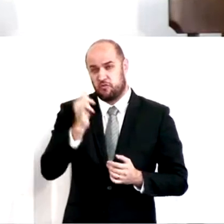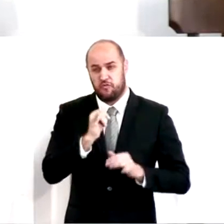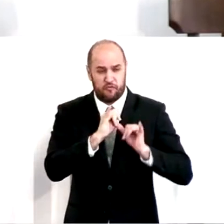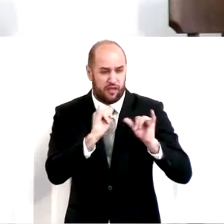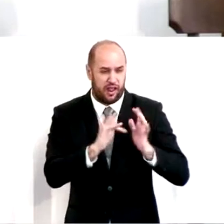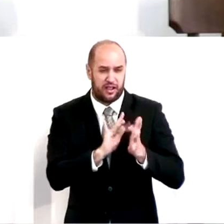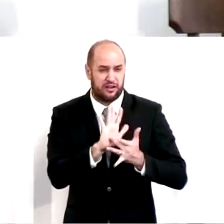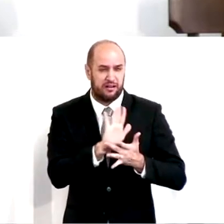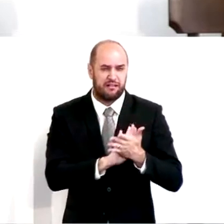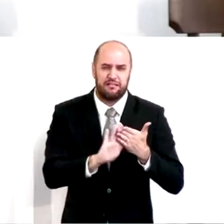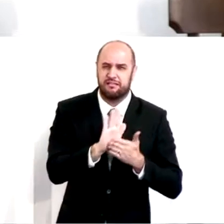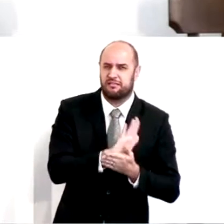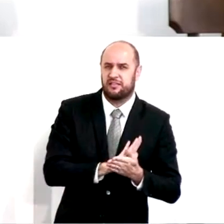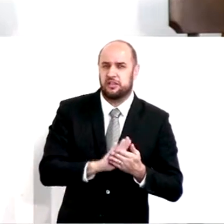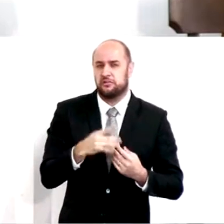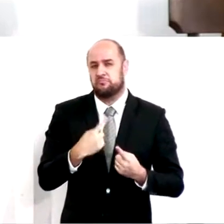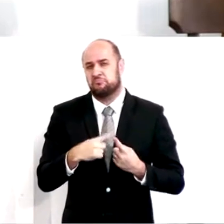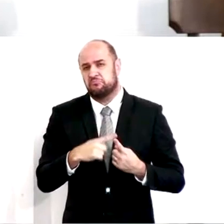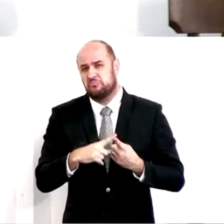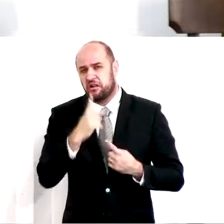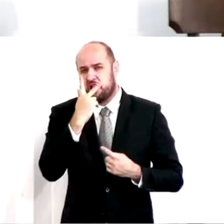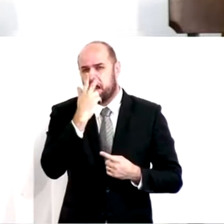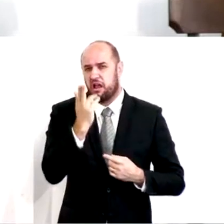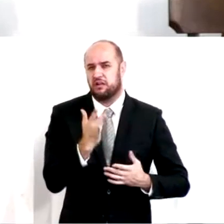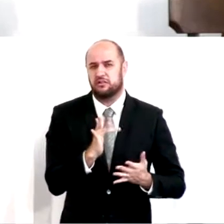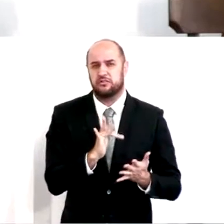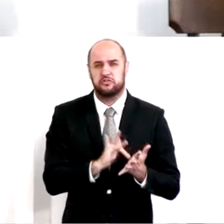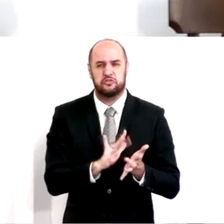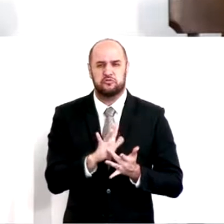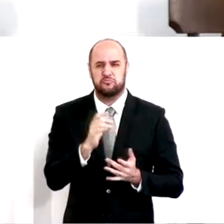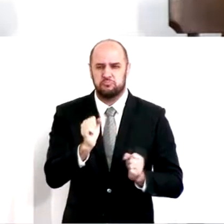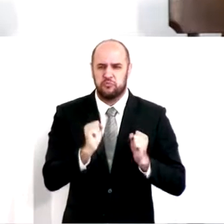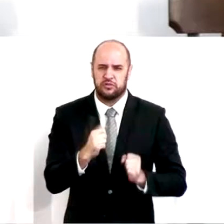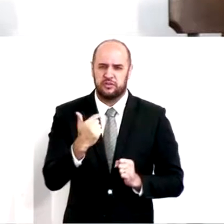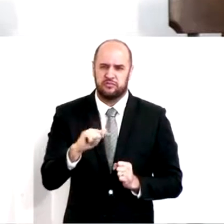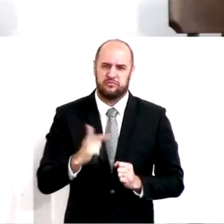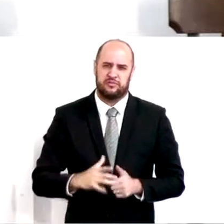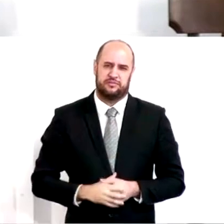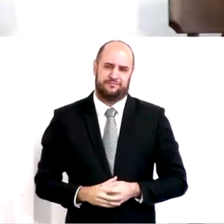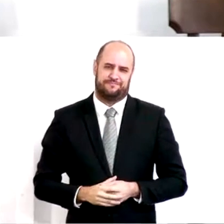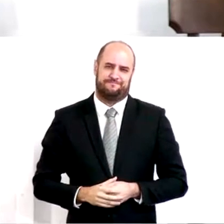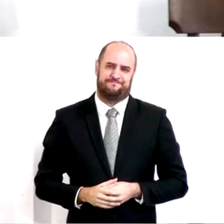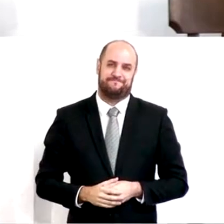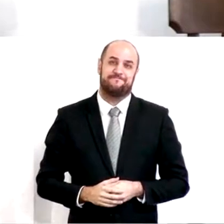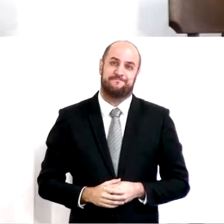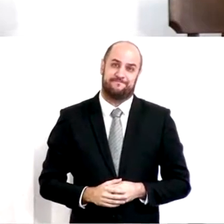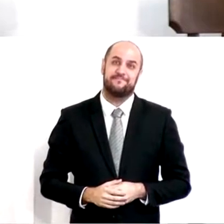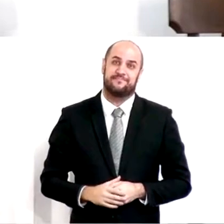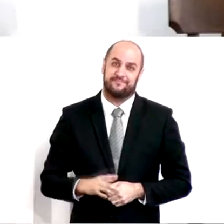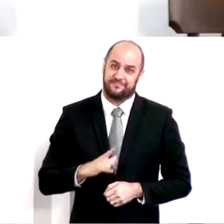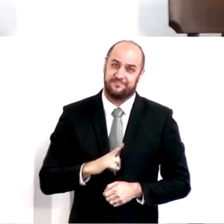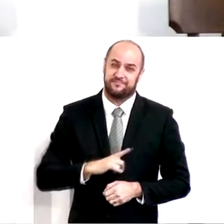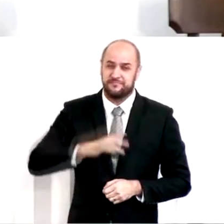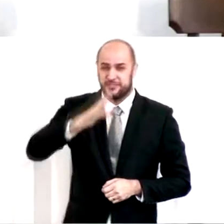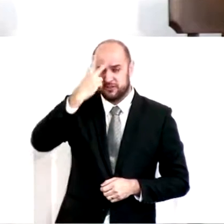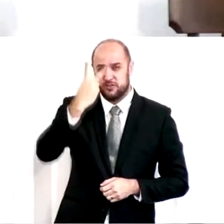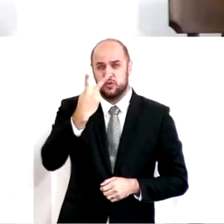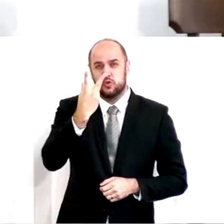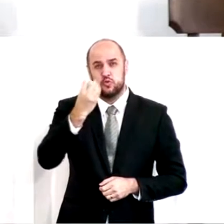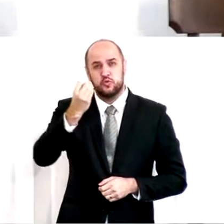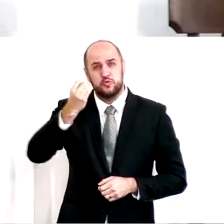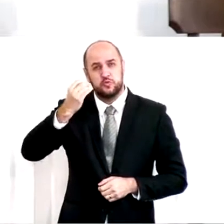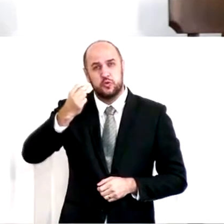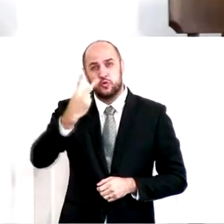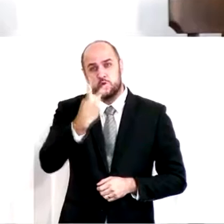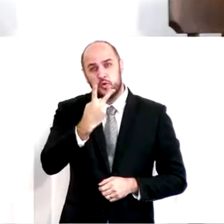fala de Jesus porque não acha que verdadeiramente o Senhor Jesus tem o poder que tem. Tem gente, por 2000 anos, que